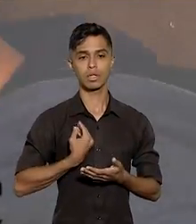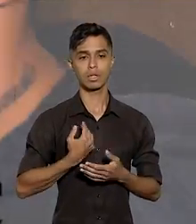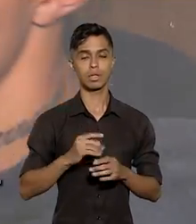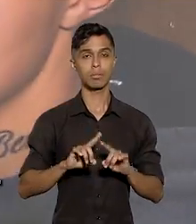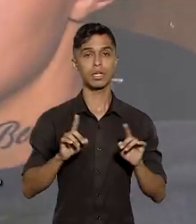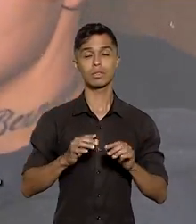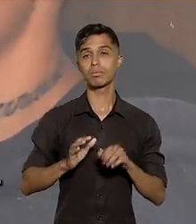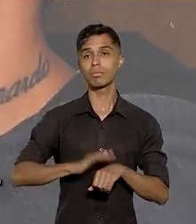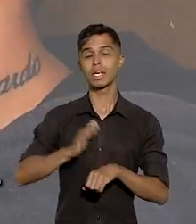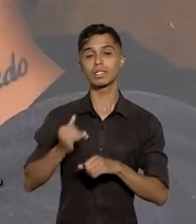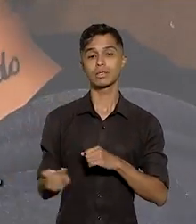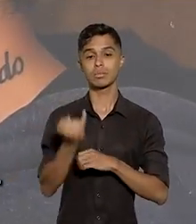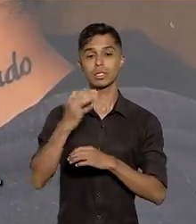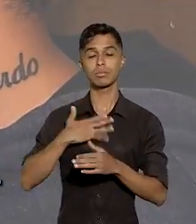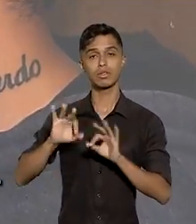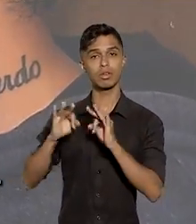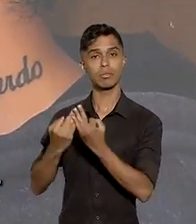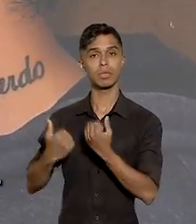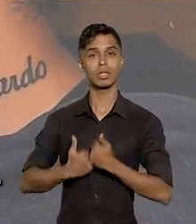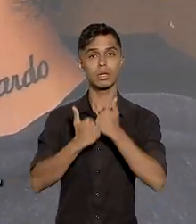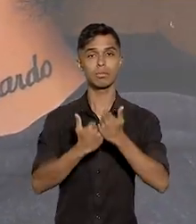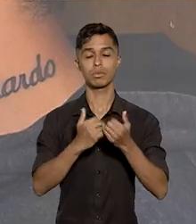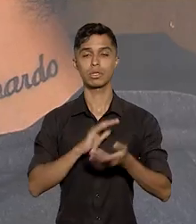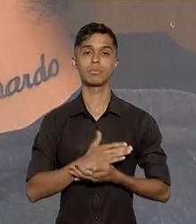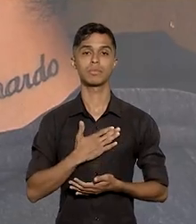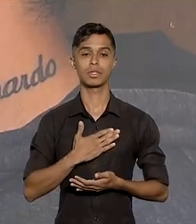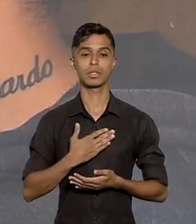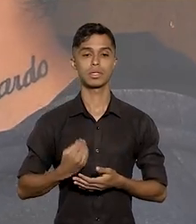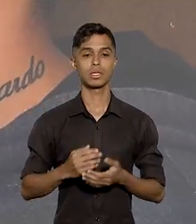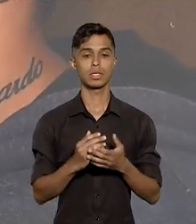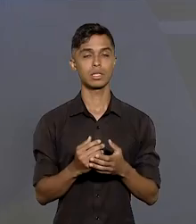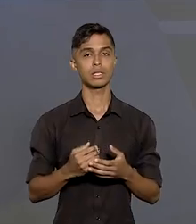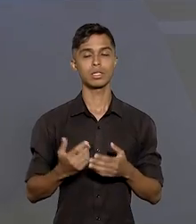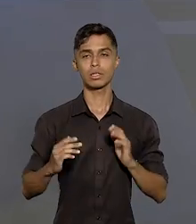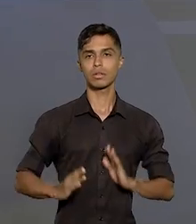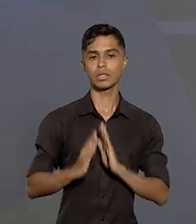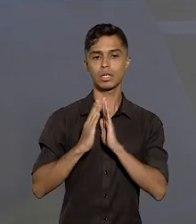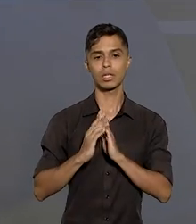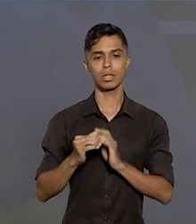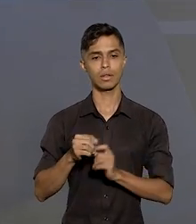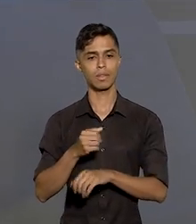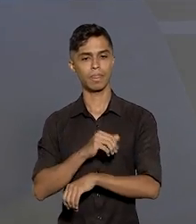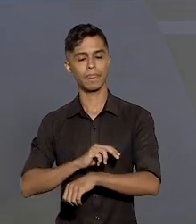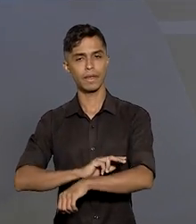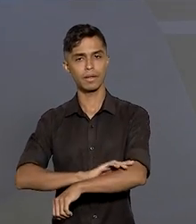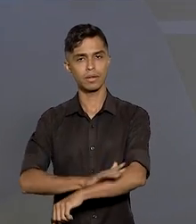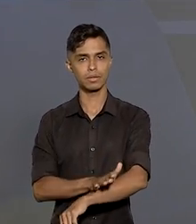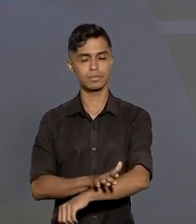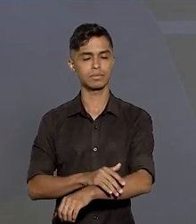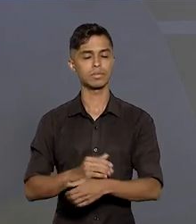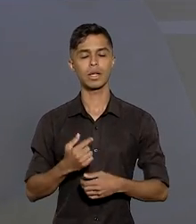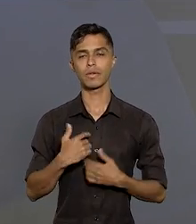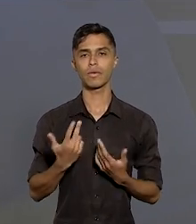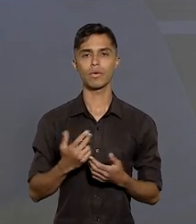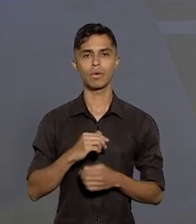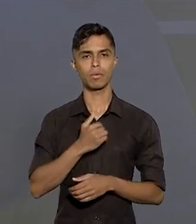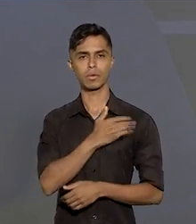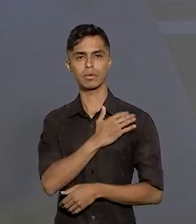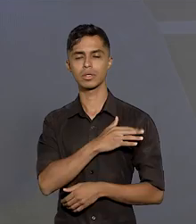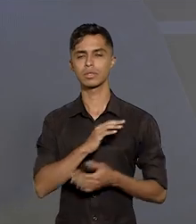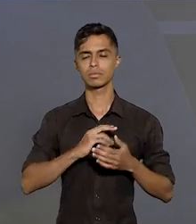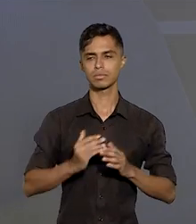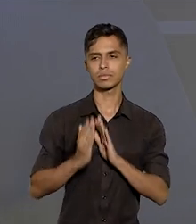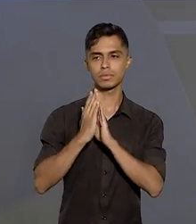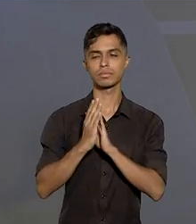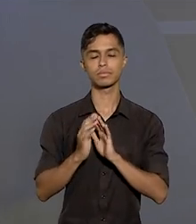ficar do meu lado. Foi em primeiro lugar, onde me deu crescimento para enfrentar o preconceito. E por que isso é importante? Porque no